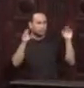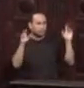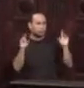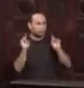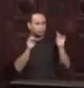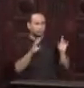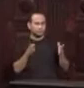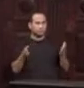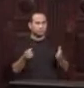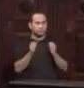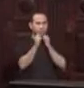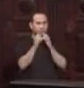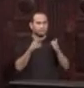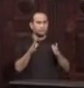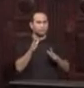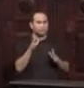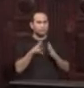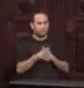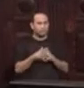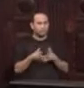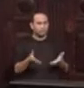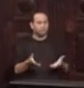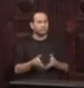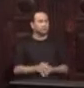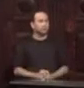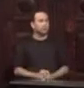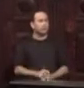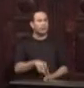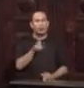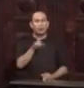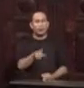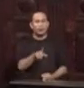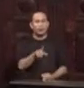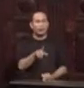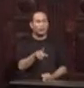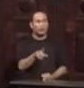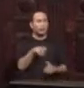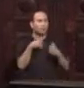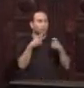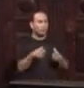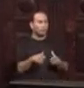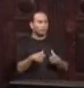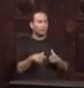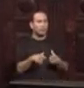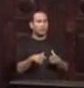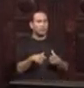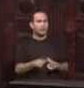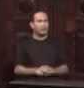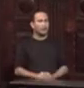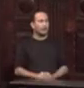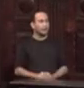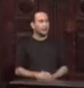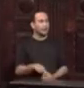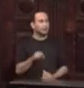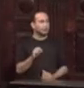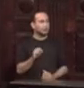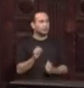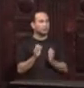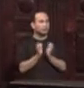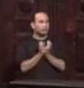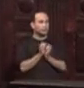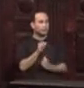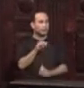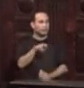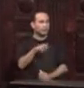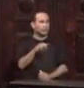nesse ambiente, já muito conturbado, foi a questão do lugar, do espaço do ensino de arte no currículo